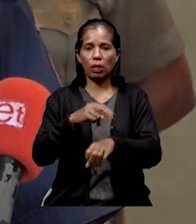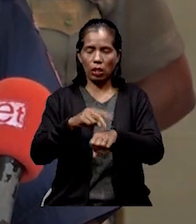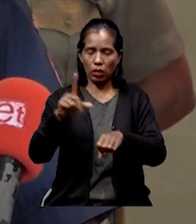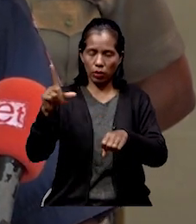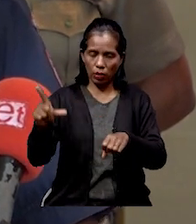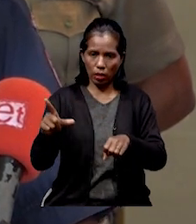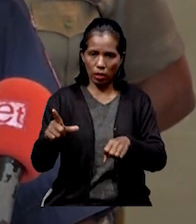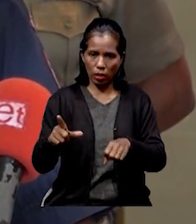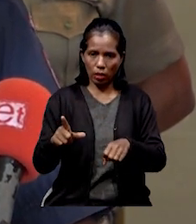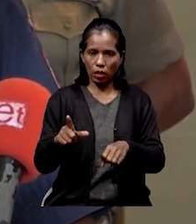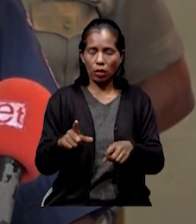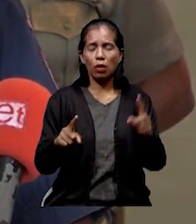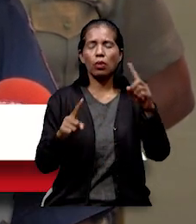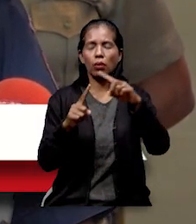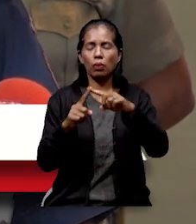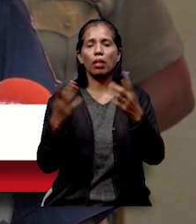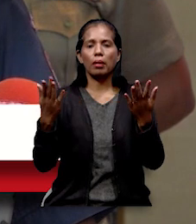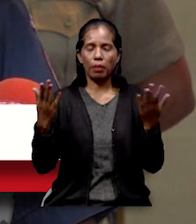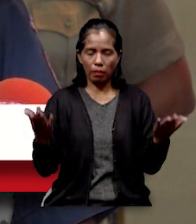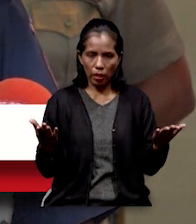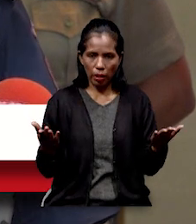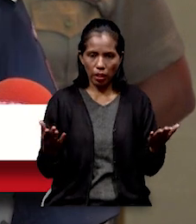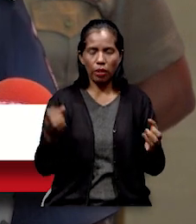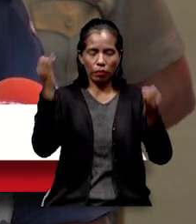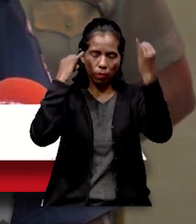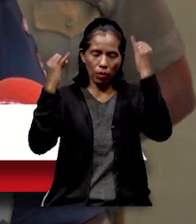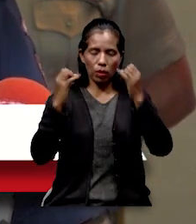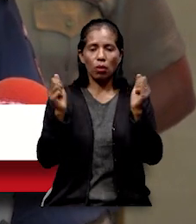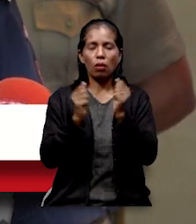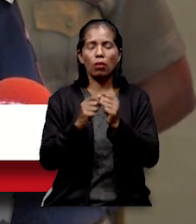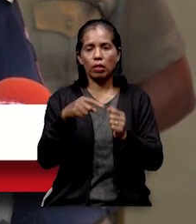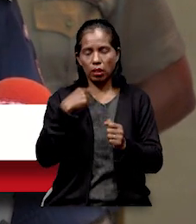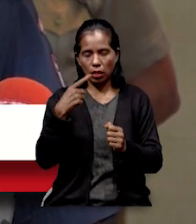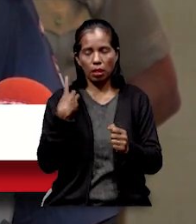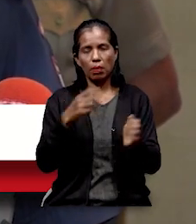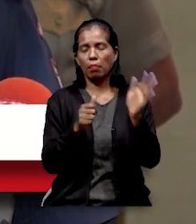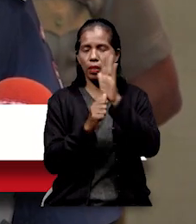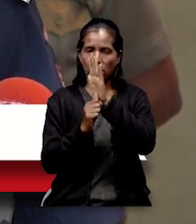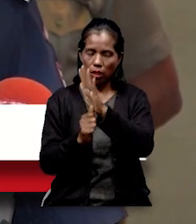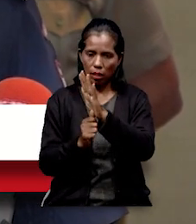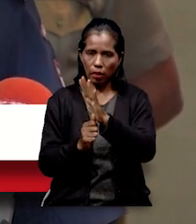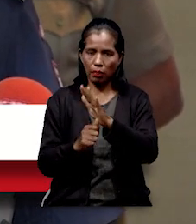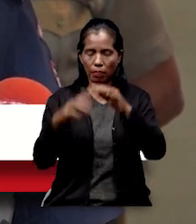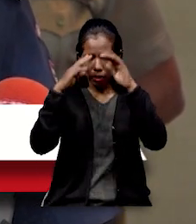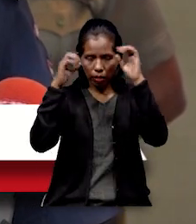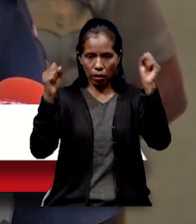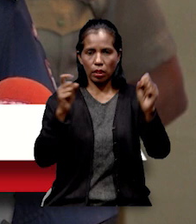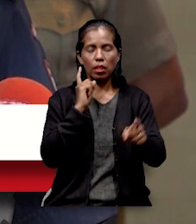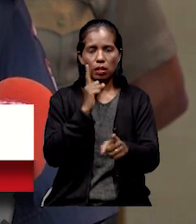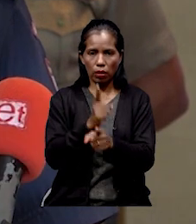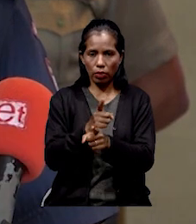torre neve e coronação a nossa CC neve não ainda nem me cambia apresenta claro nesse baixa entender